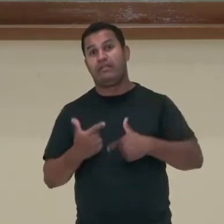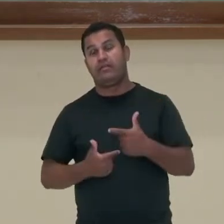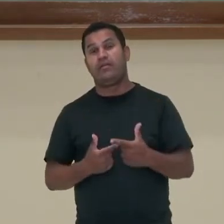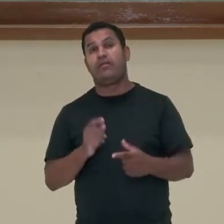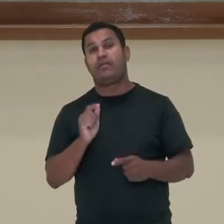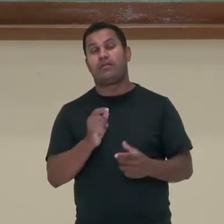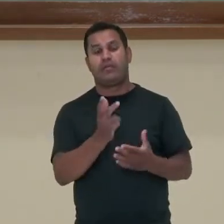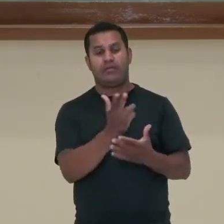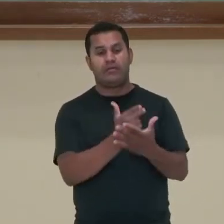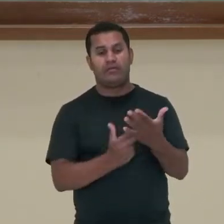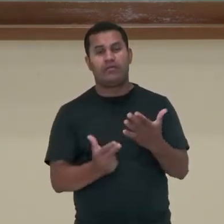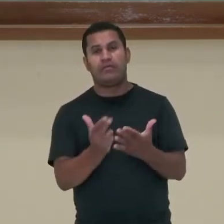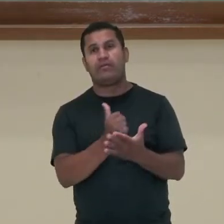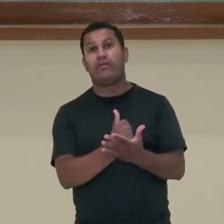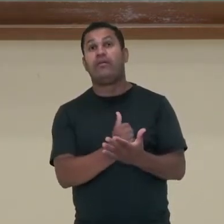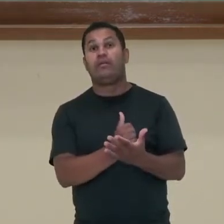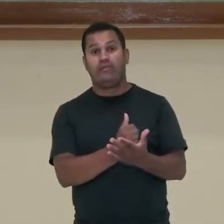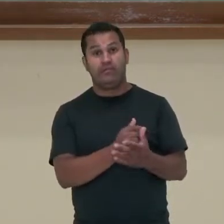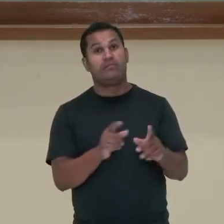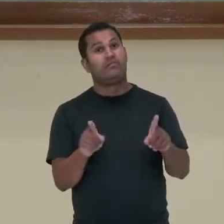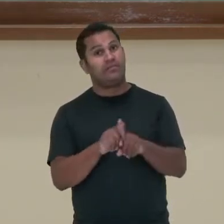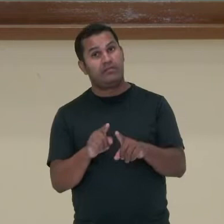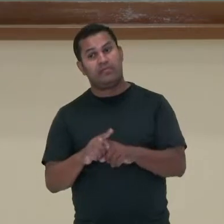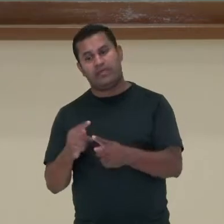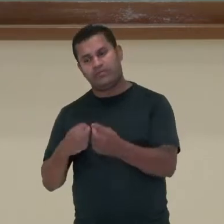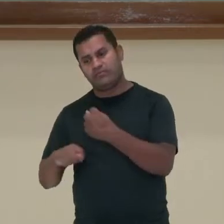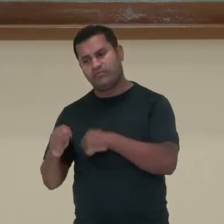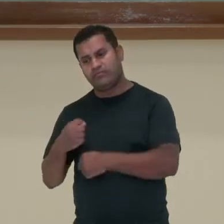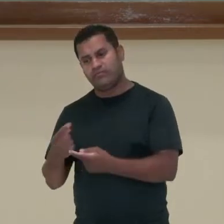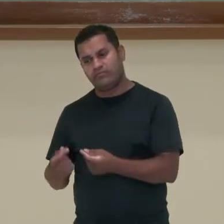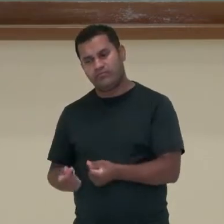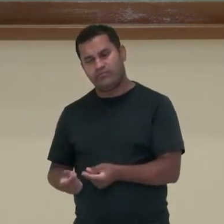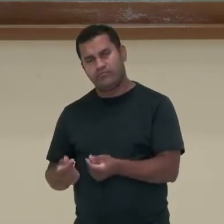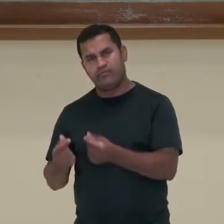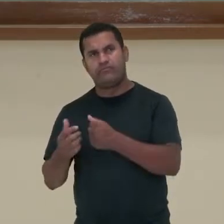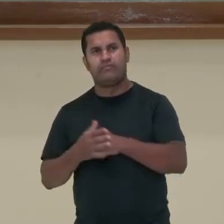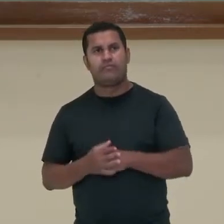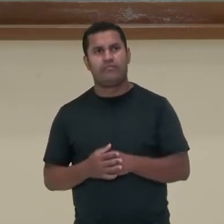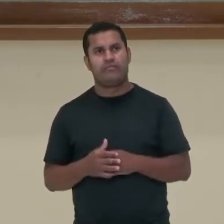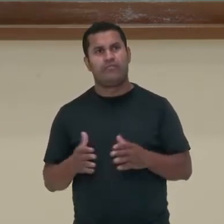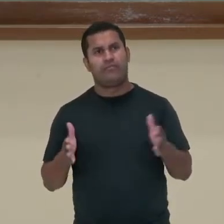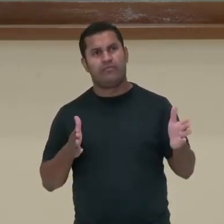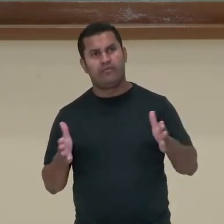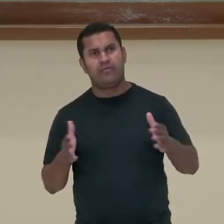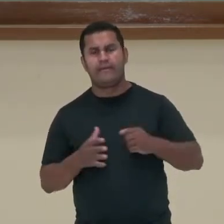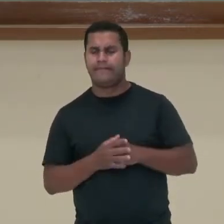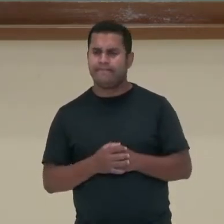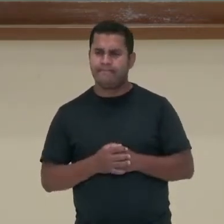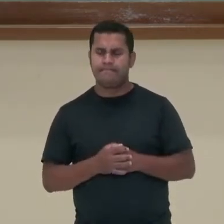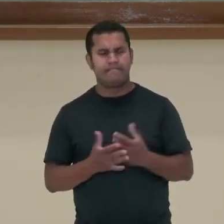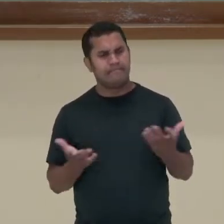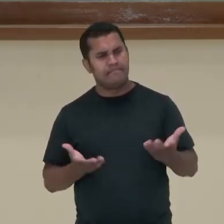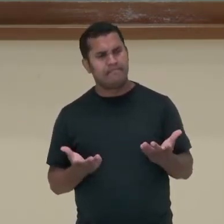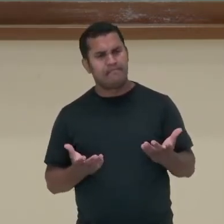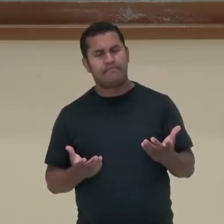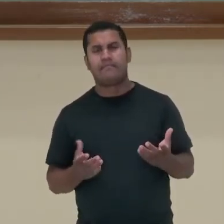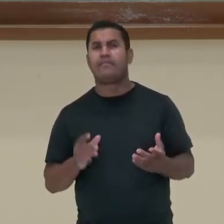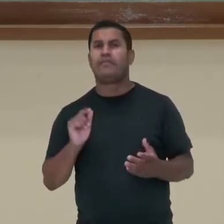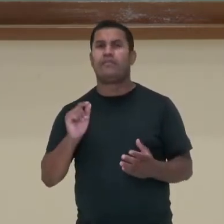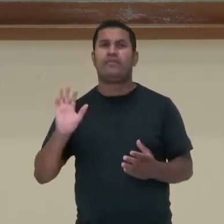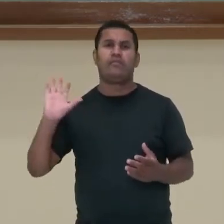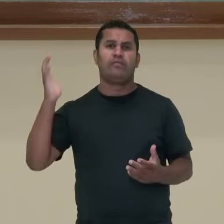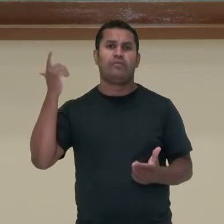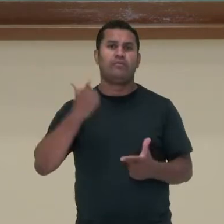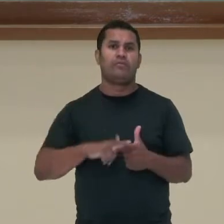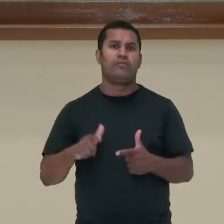ela começa a decair, e ele já tinha esse hobby da pintura, então em 1873 ele começa a pintar, e de repente a